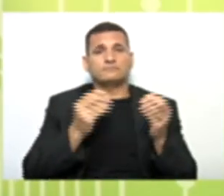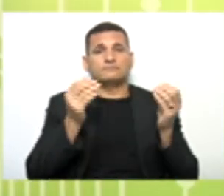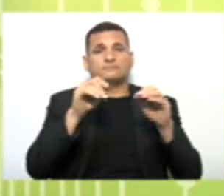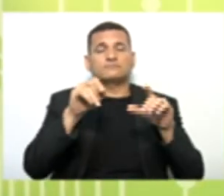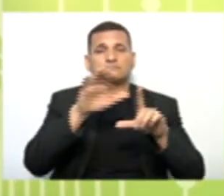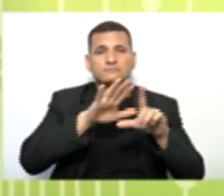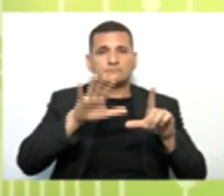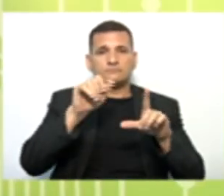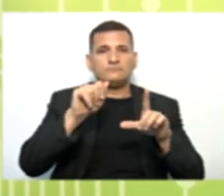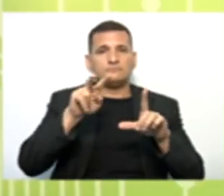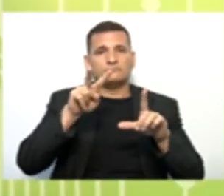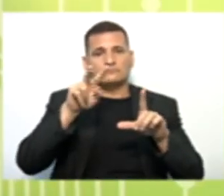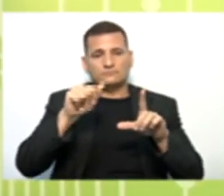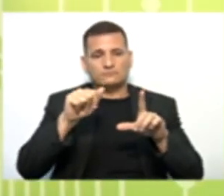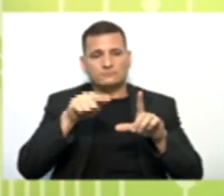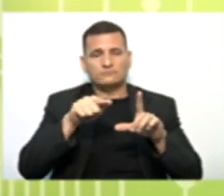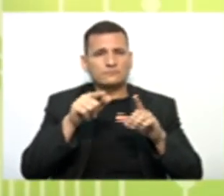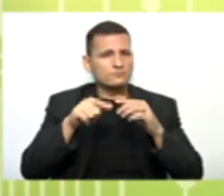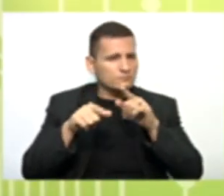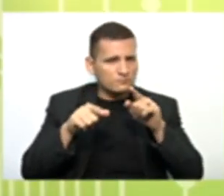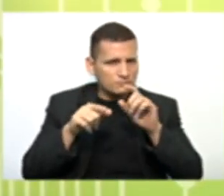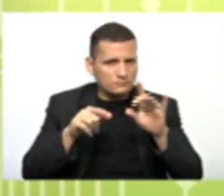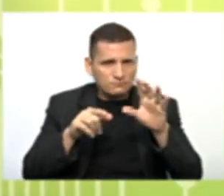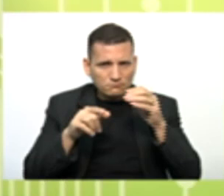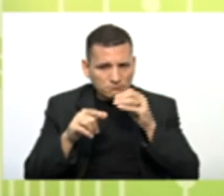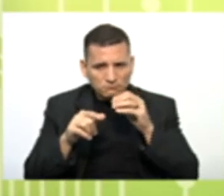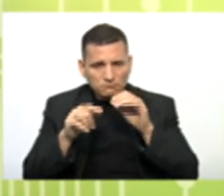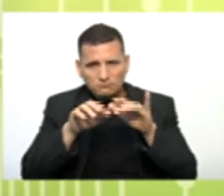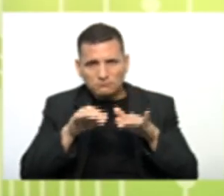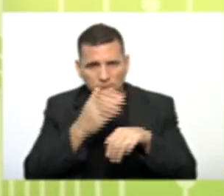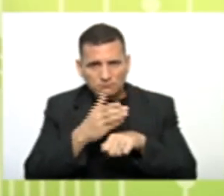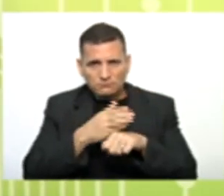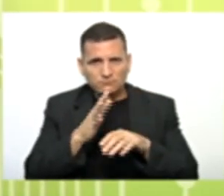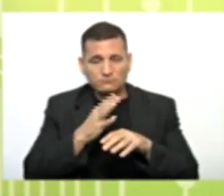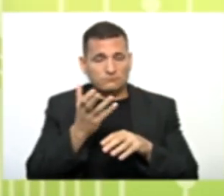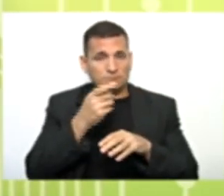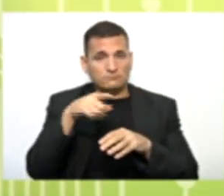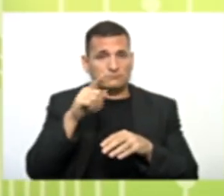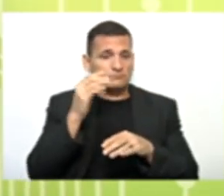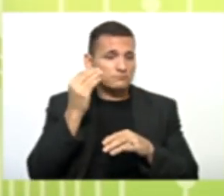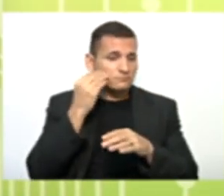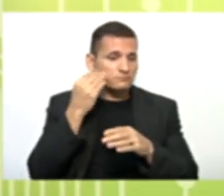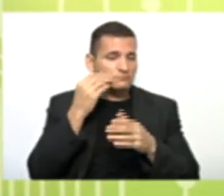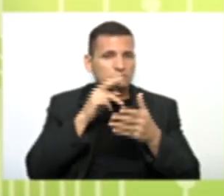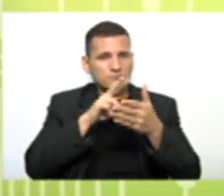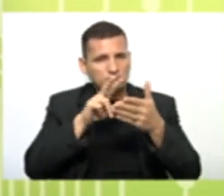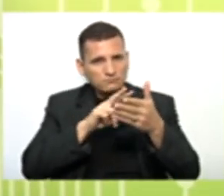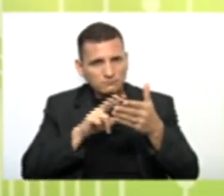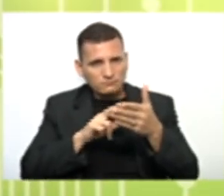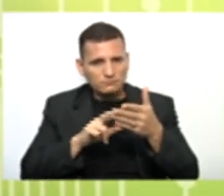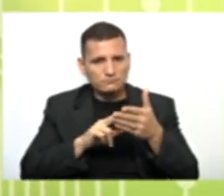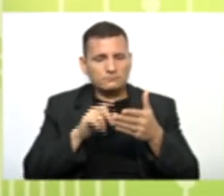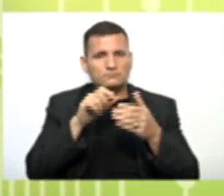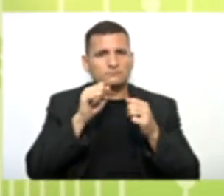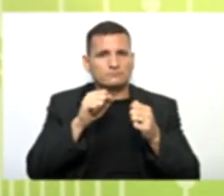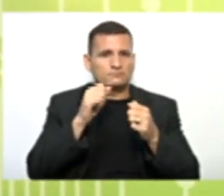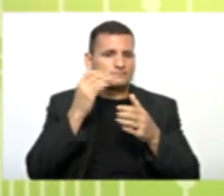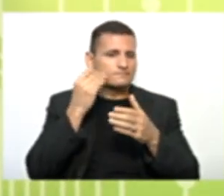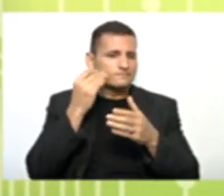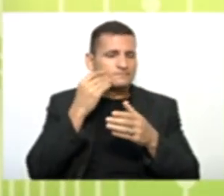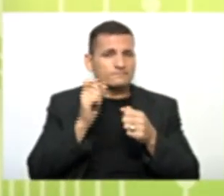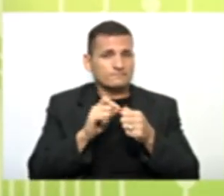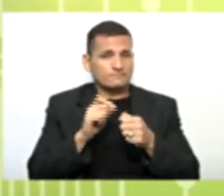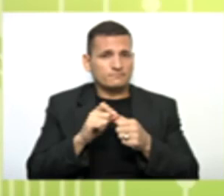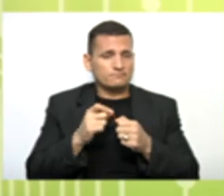AVA. Eu não quero que você simplesmente pegue o código e veja funcionar. Eu quero que você tente olhar o código, se quiser você pode imprimir, se quiser você pode olhar. Tenta olhar o código, tenta